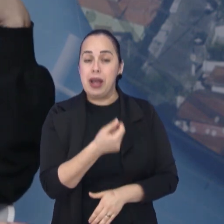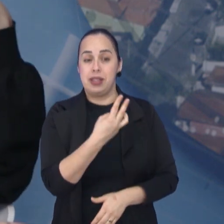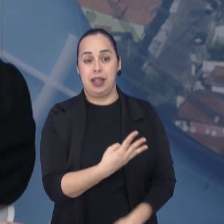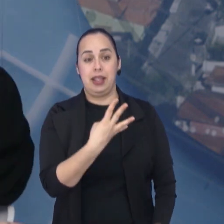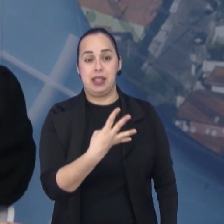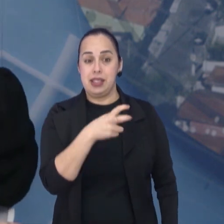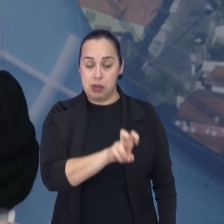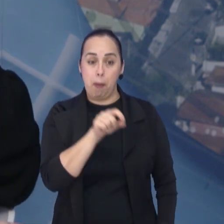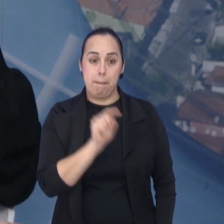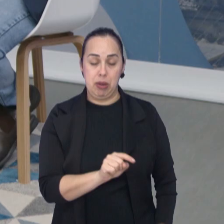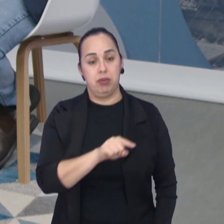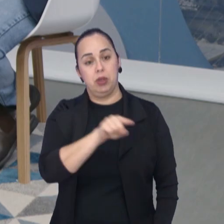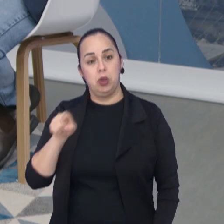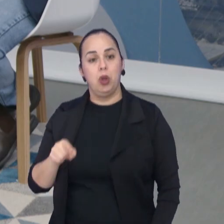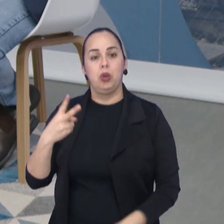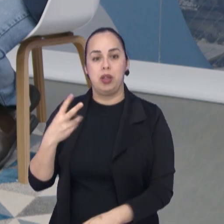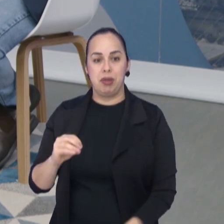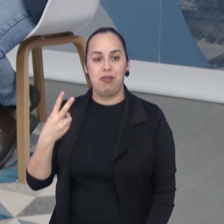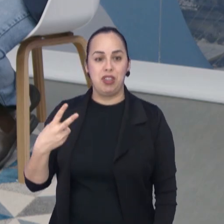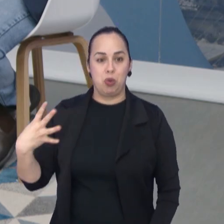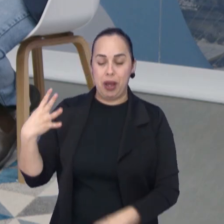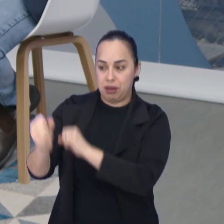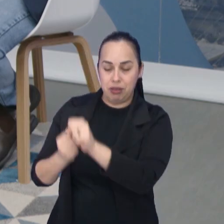em 2024 a gente tem até o momento